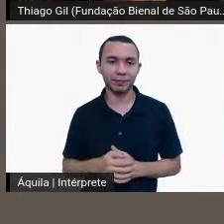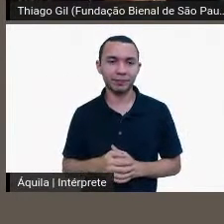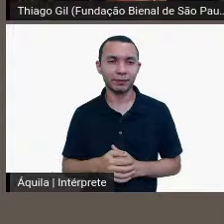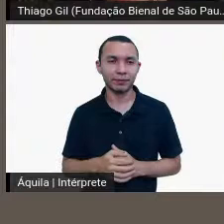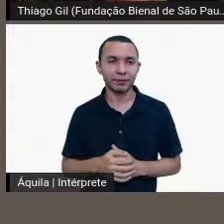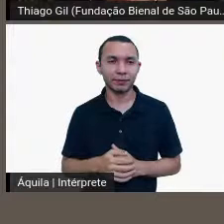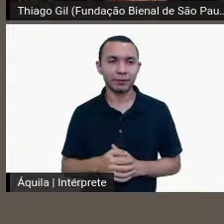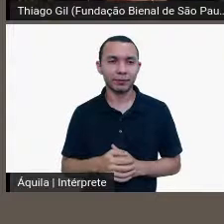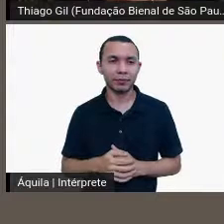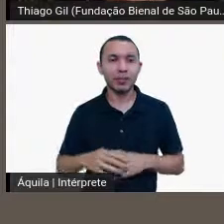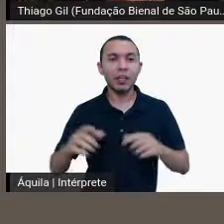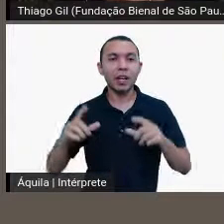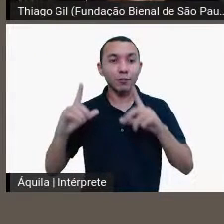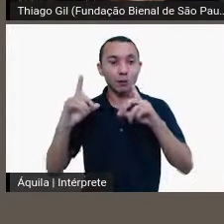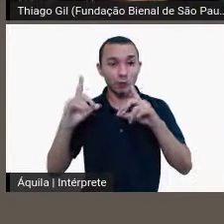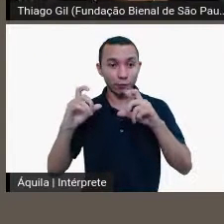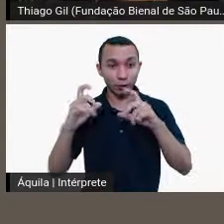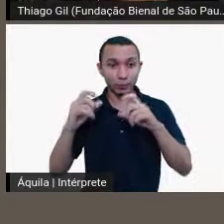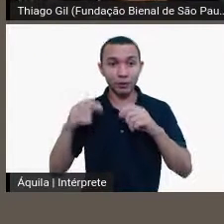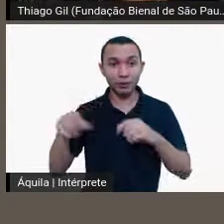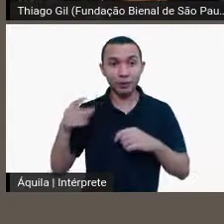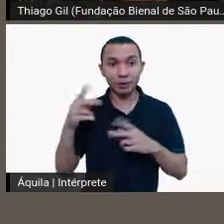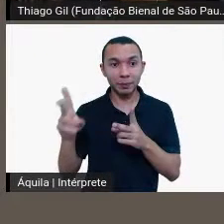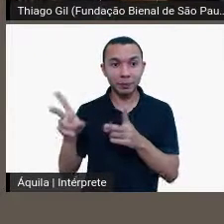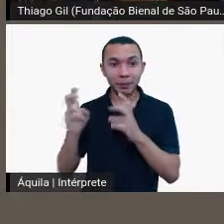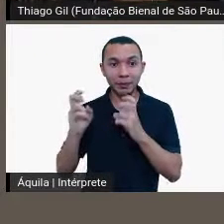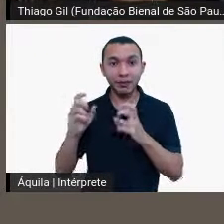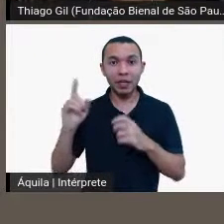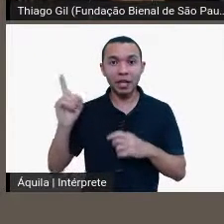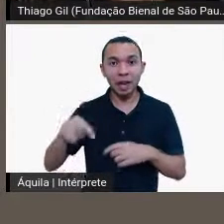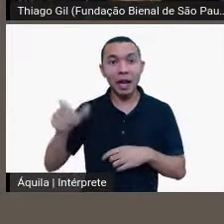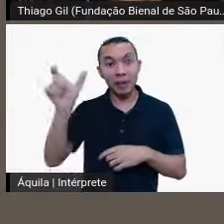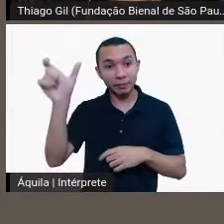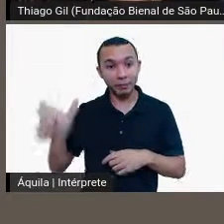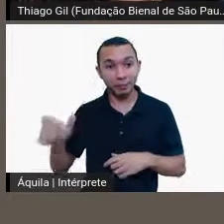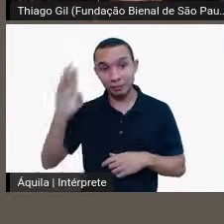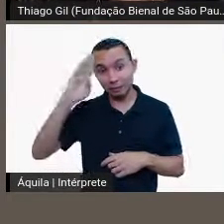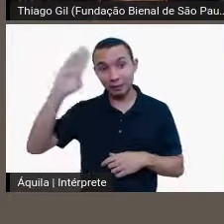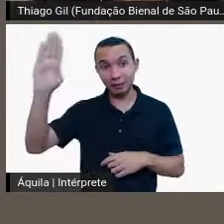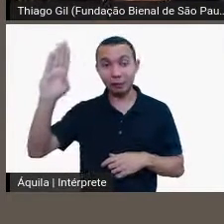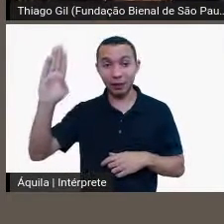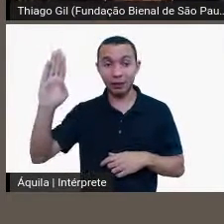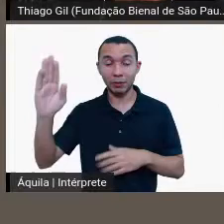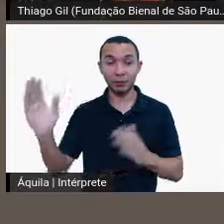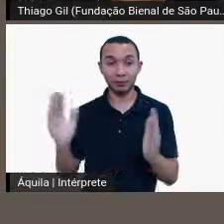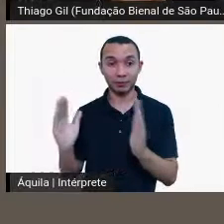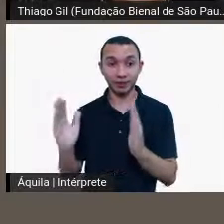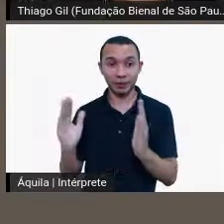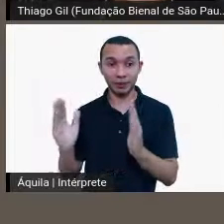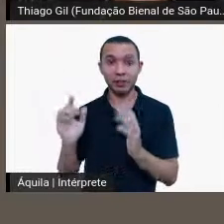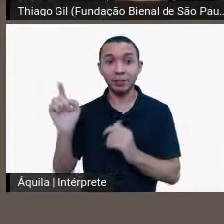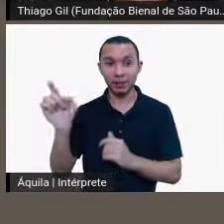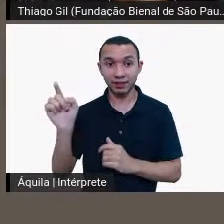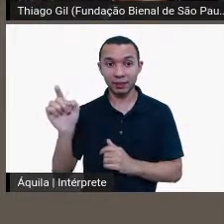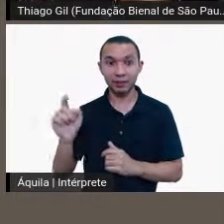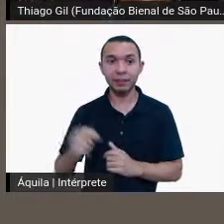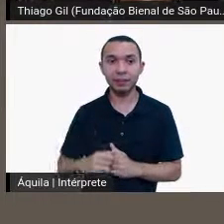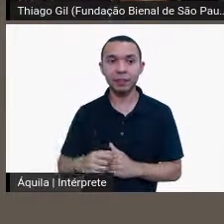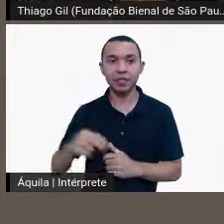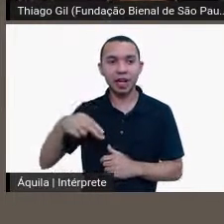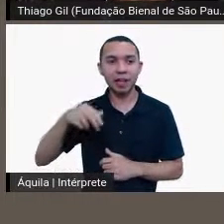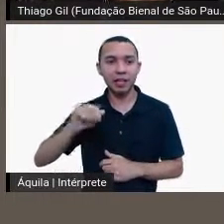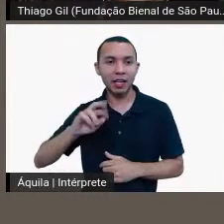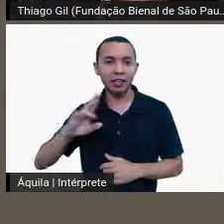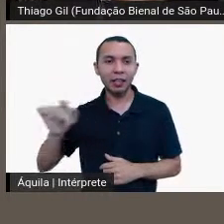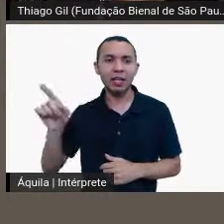E a fotografia, vocês vão ver, é a protagonista da cena. Né? Essa personagem, a Nair, ela está